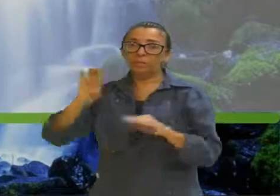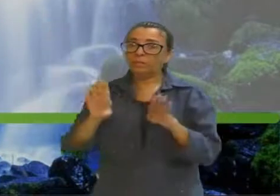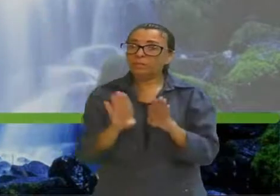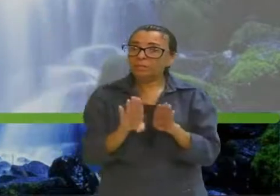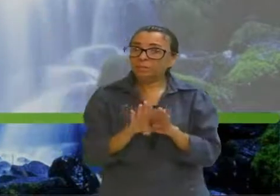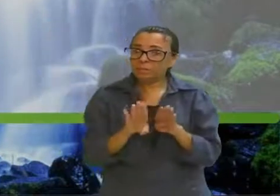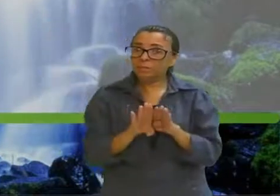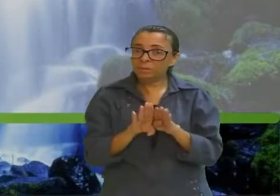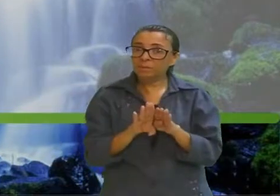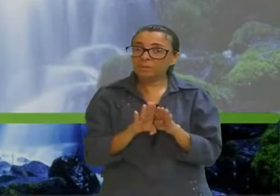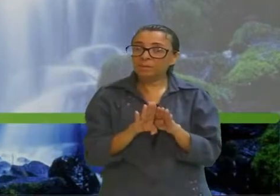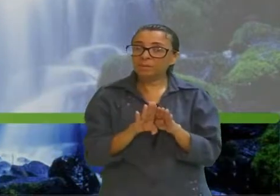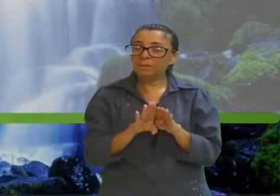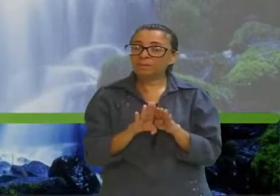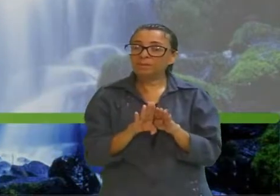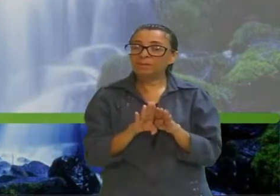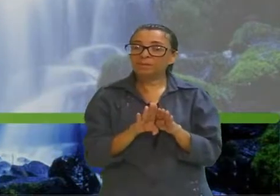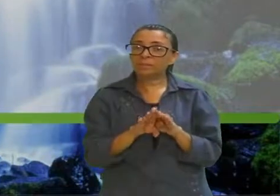E terceiro,